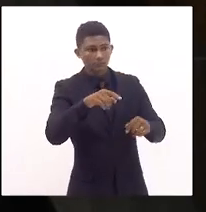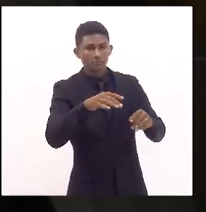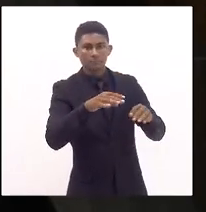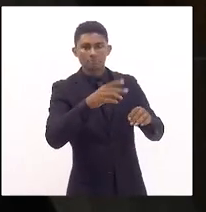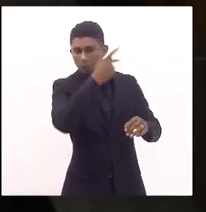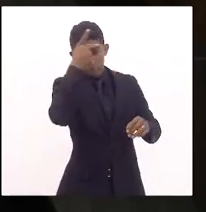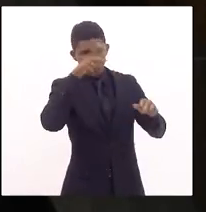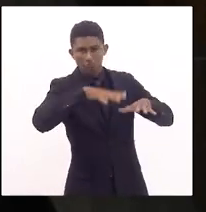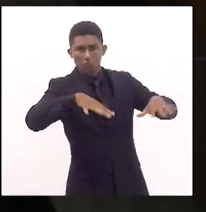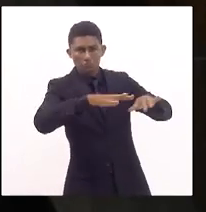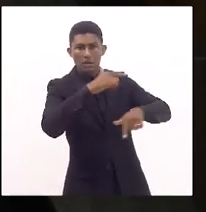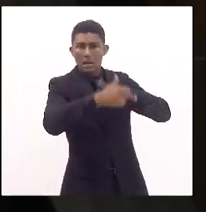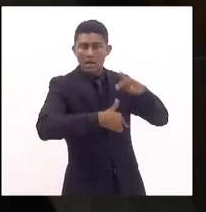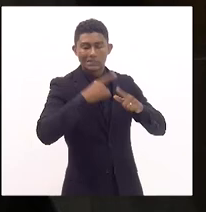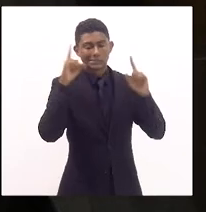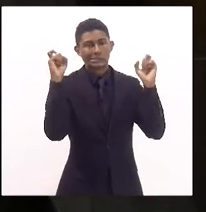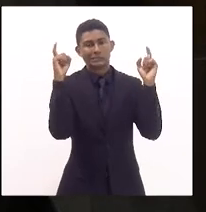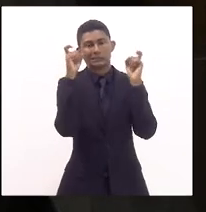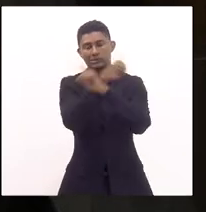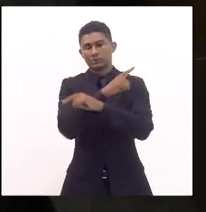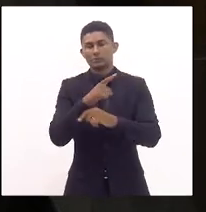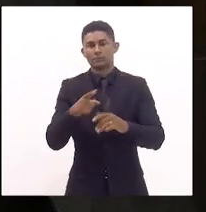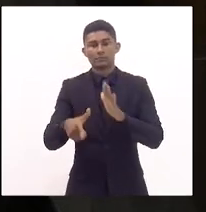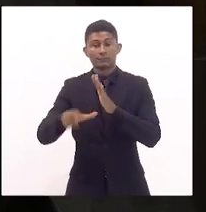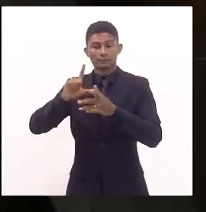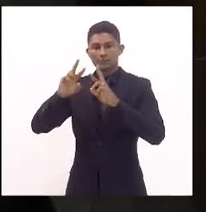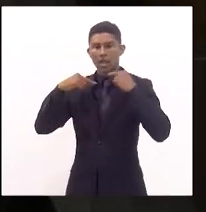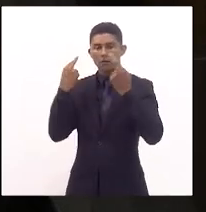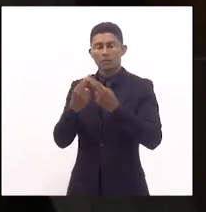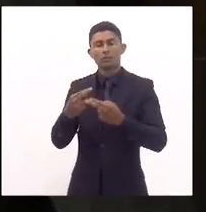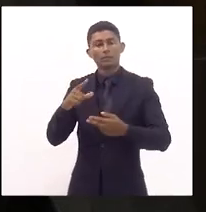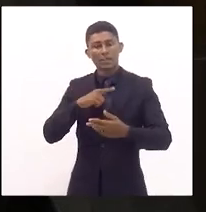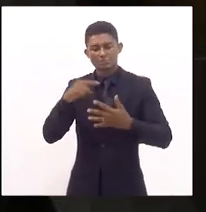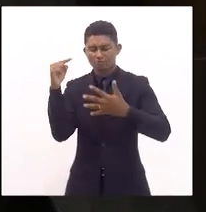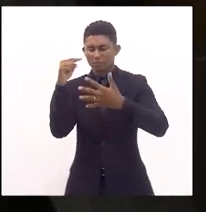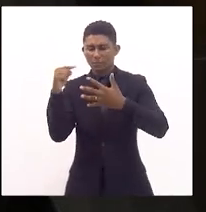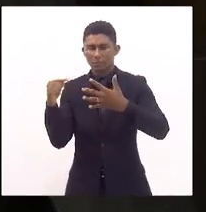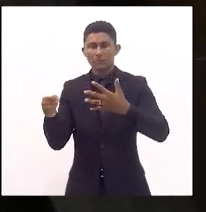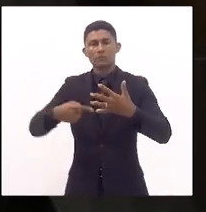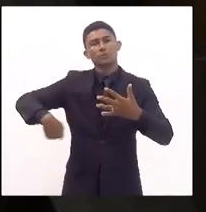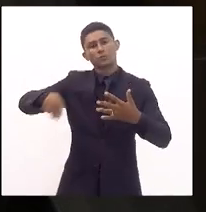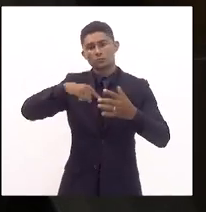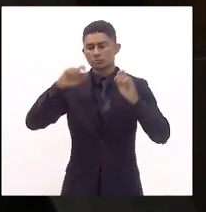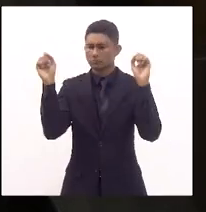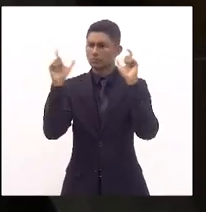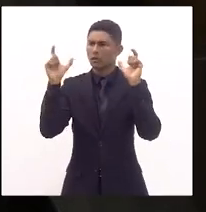aquelas trabalhadoras. Na audiência, vários aspectos chamaram a nossa atenção, e